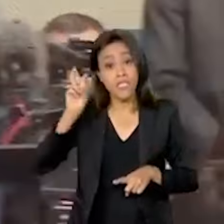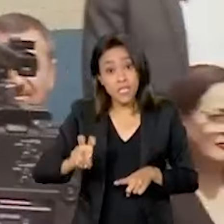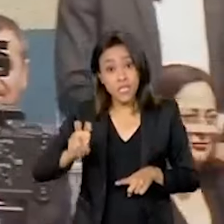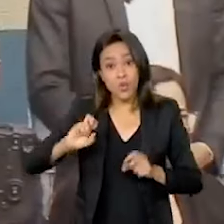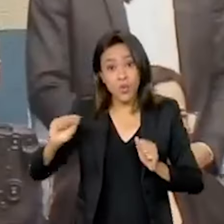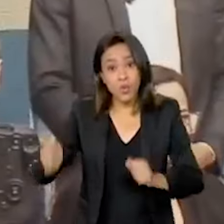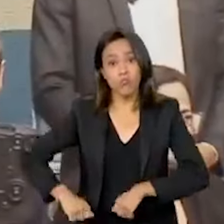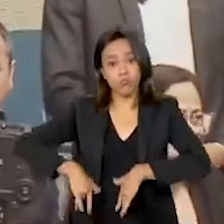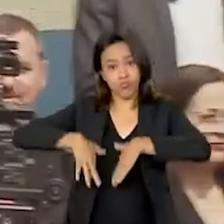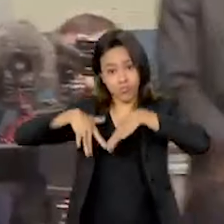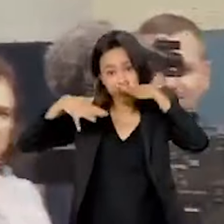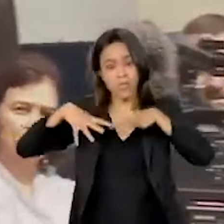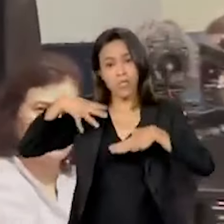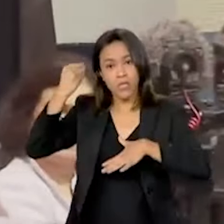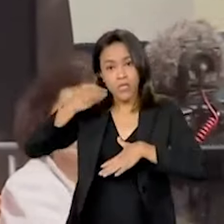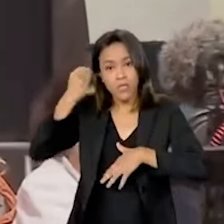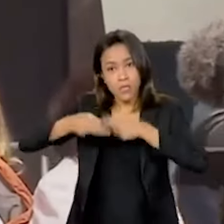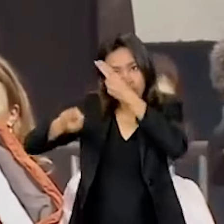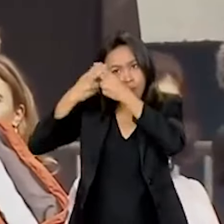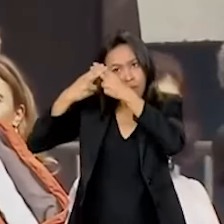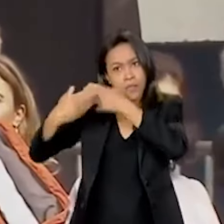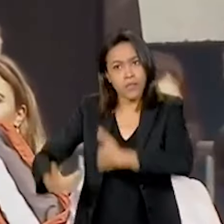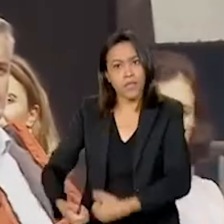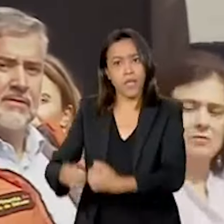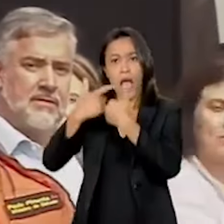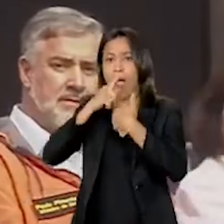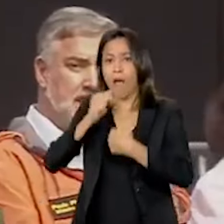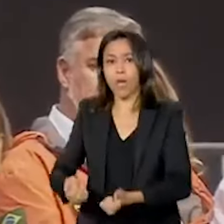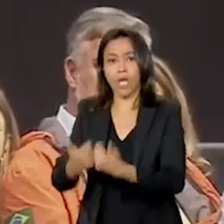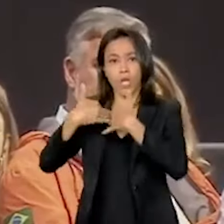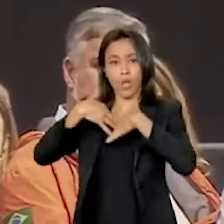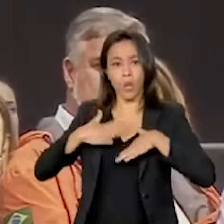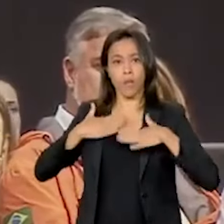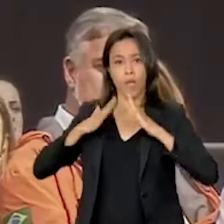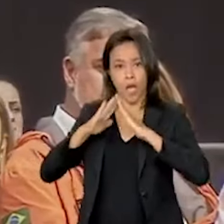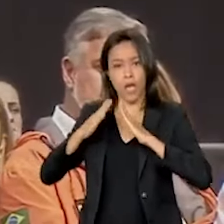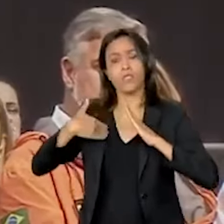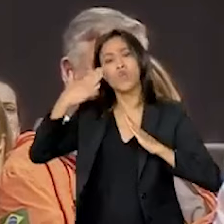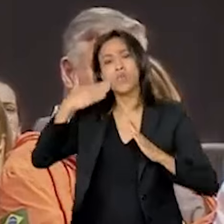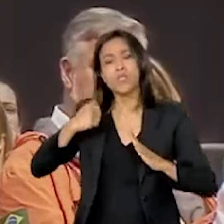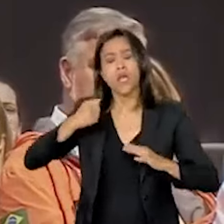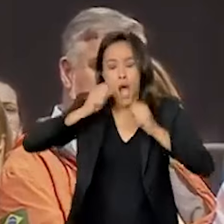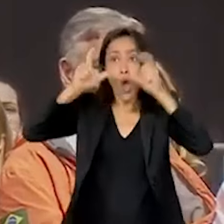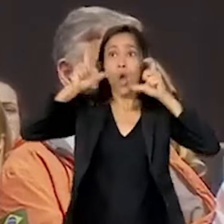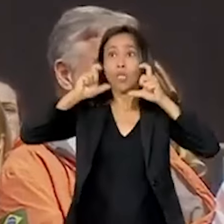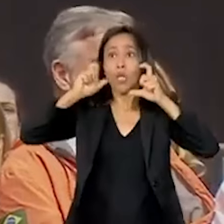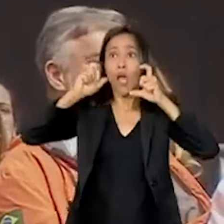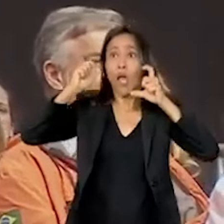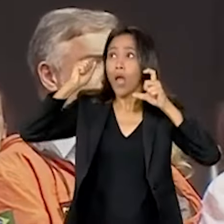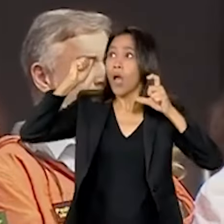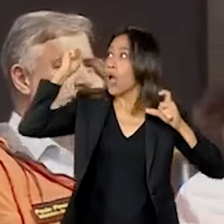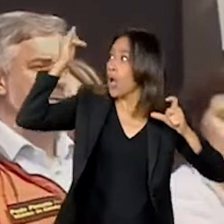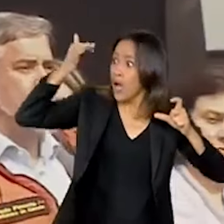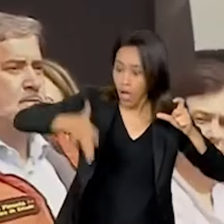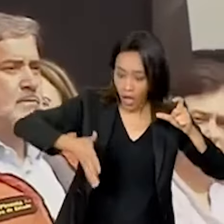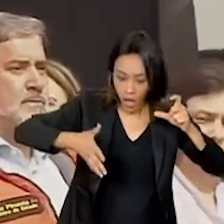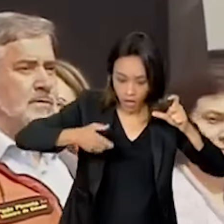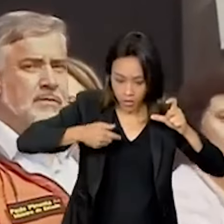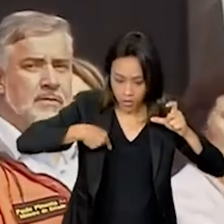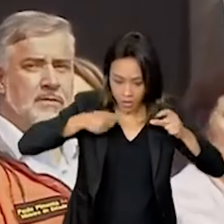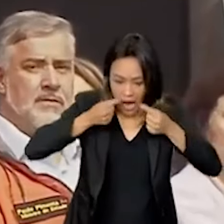vida, de entrar 1,5 metro de água na minha casa. Eu sei o que é acordar meia-noite com rato, com barata e